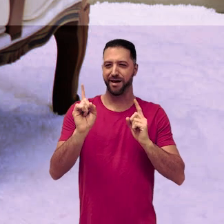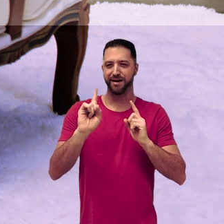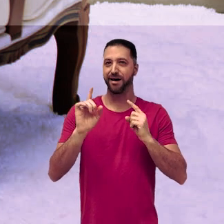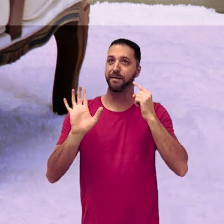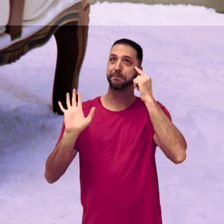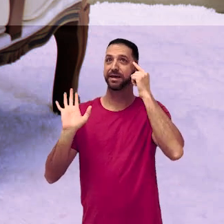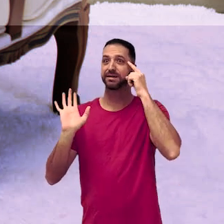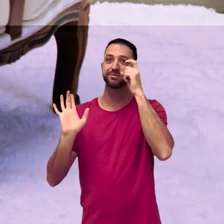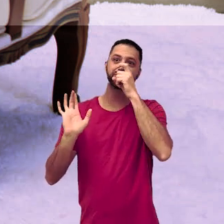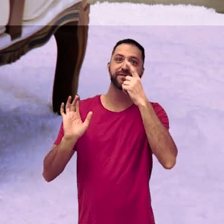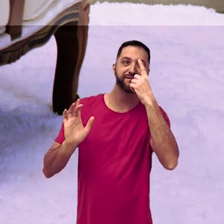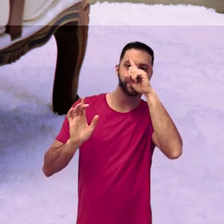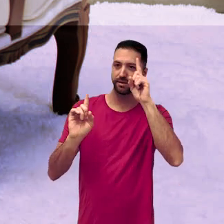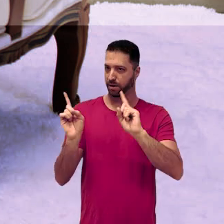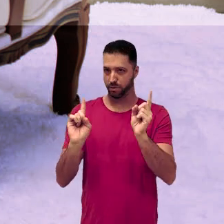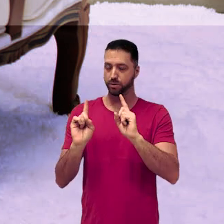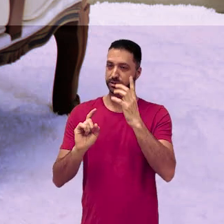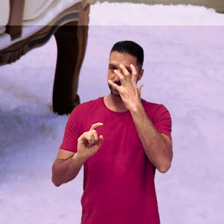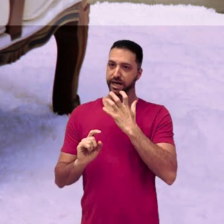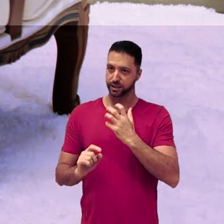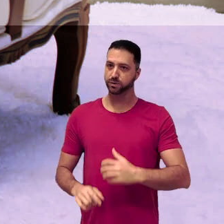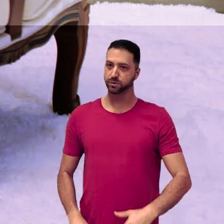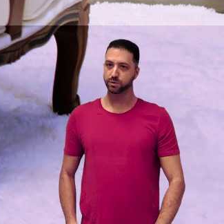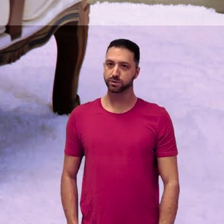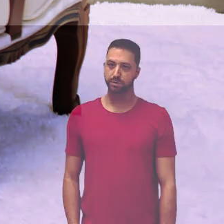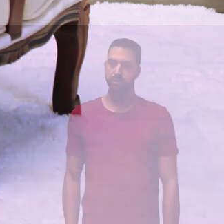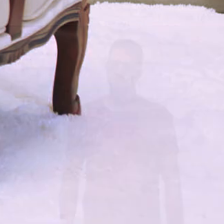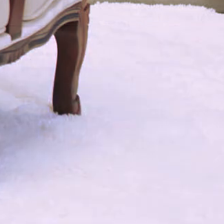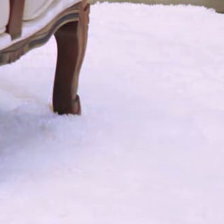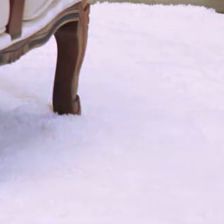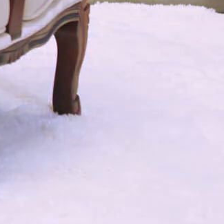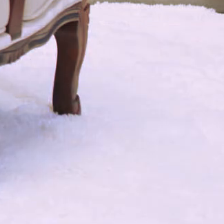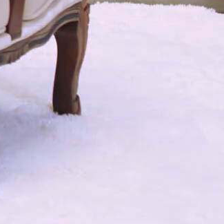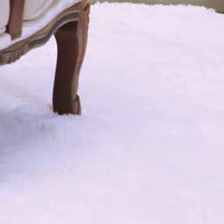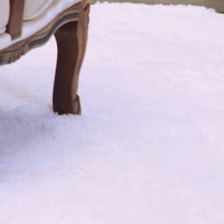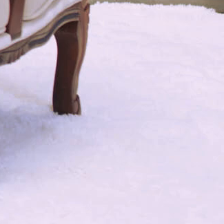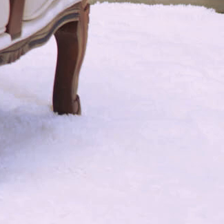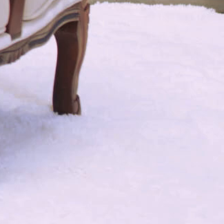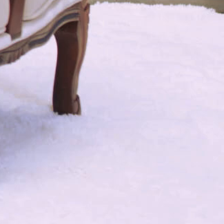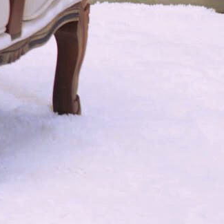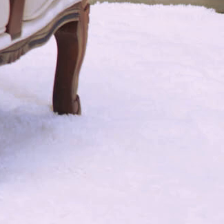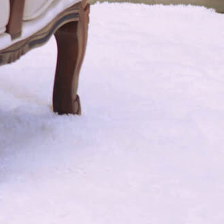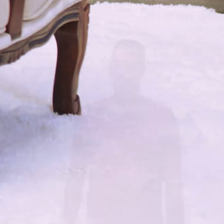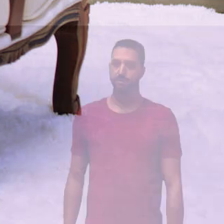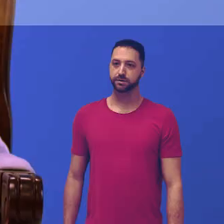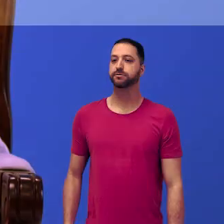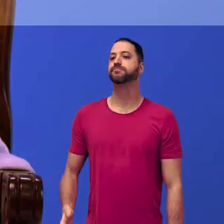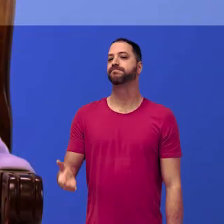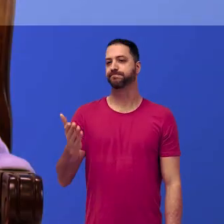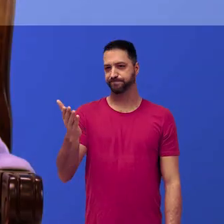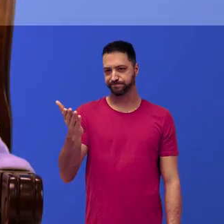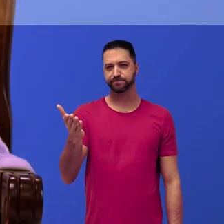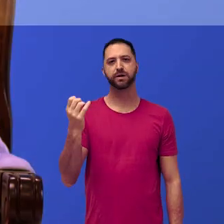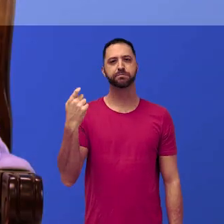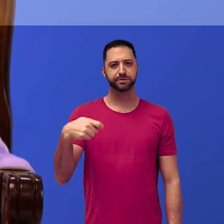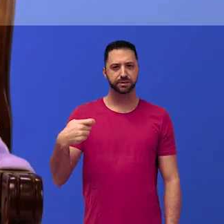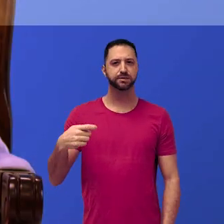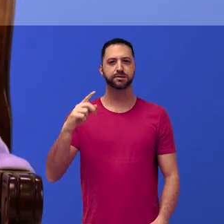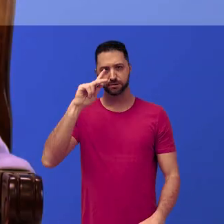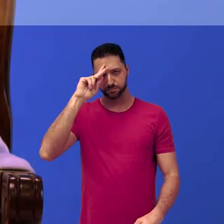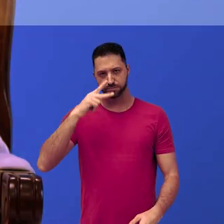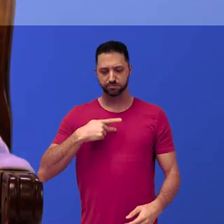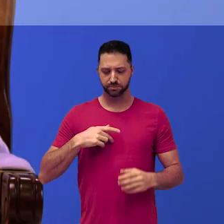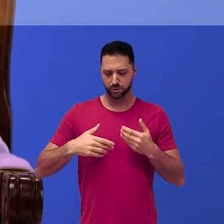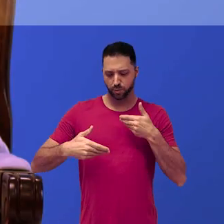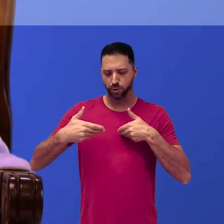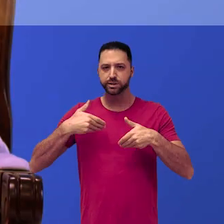é superstição, não. Né, doutora? Não, sério mesmo. Tem muita relação. E é a questão do